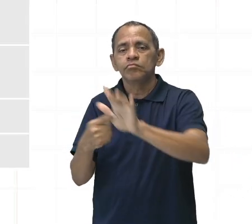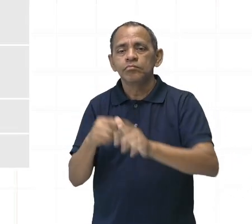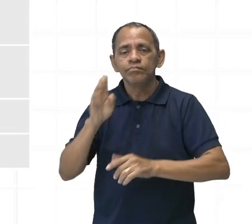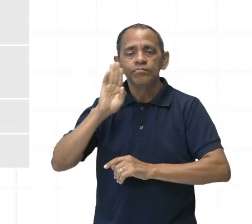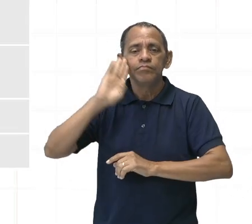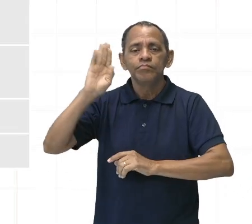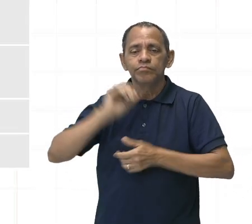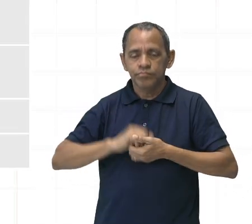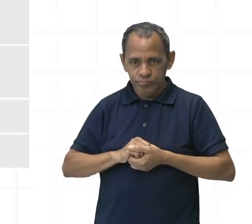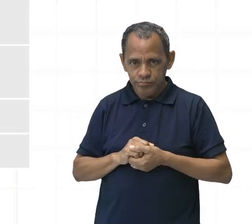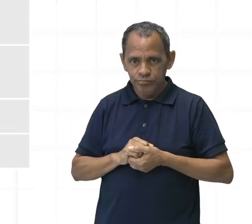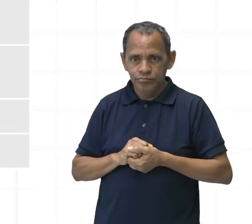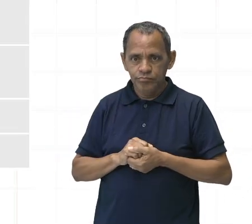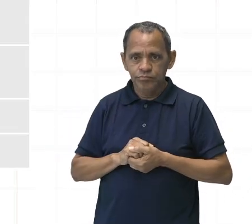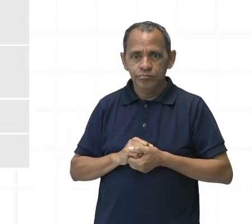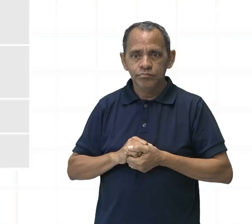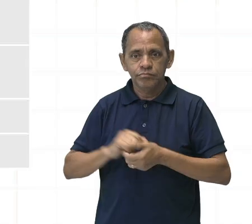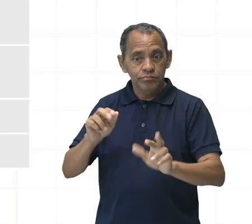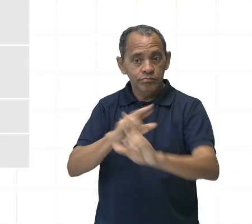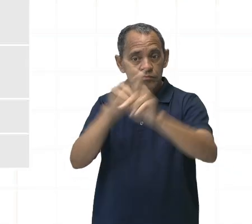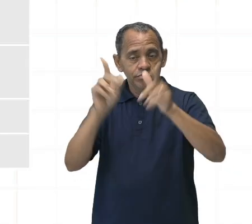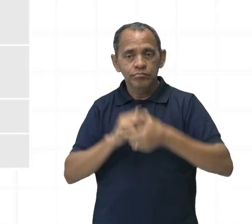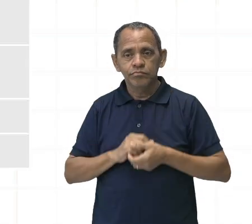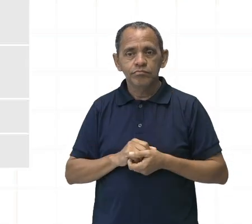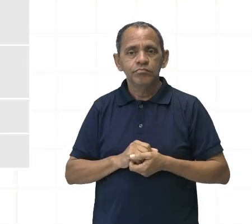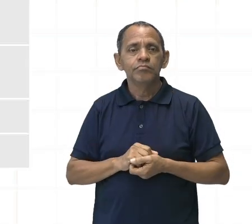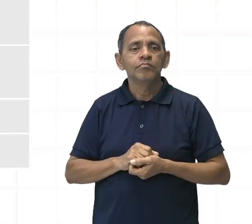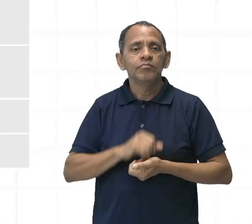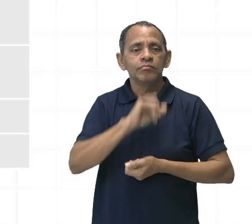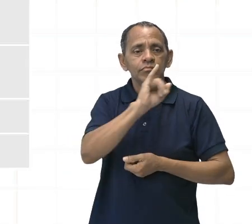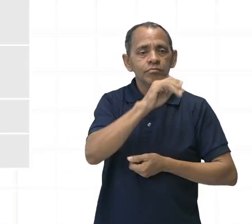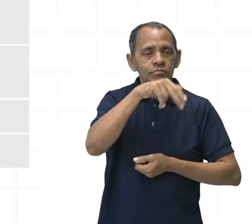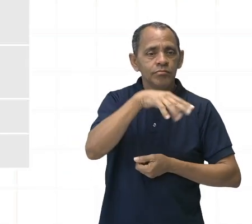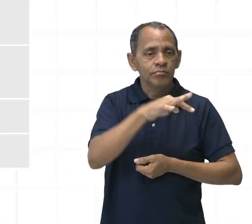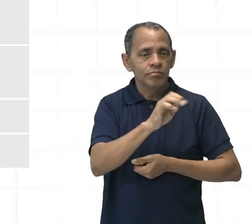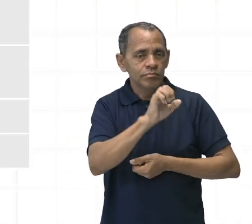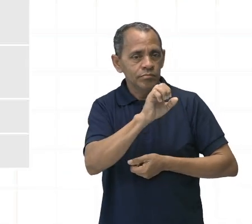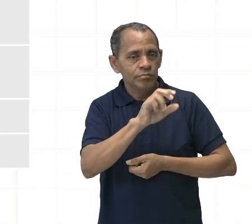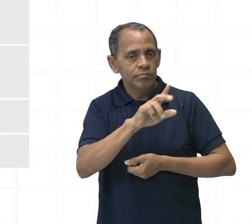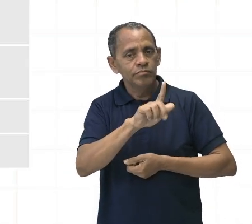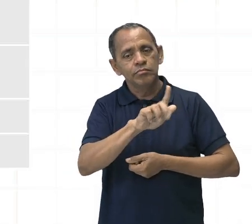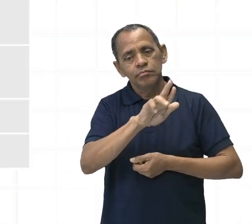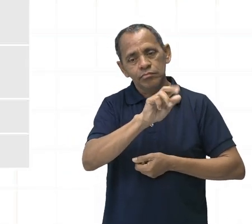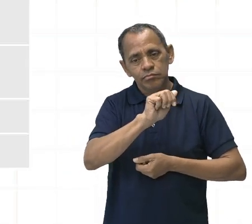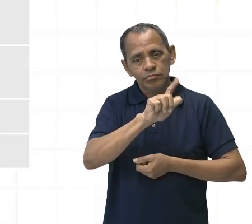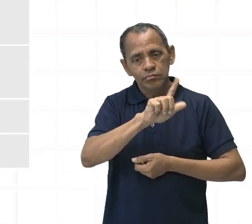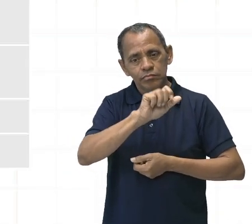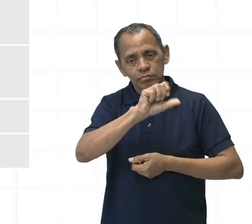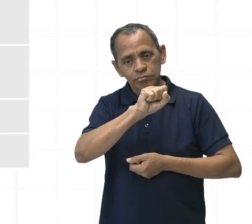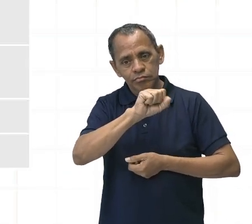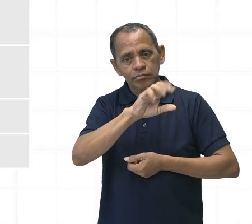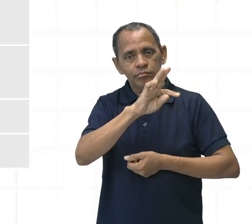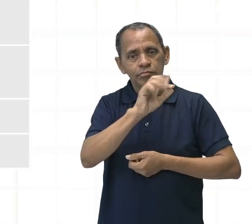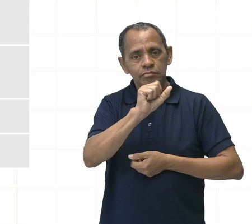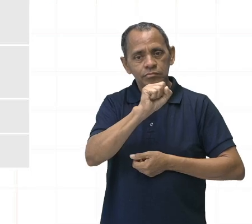diferenças entre os integralistas e os aliancistas. Vamos lá, gente. Nome: Ação